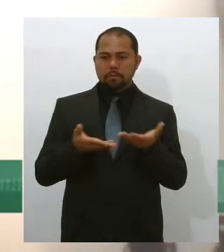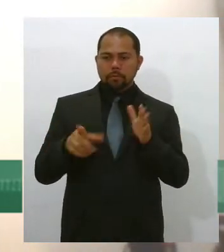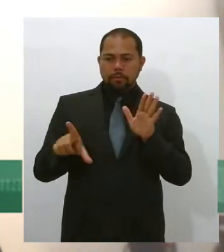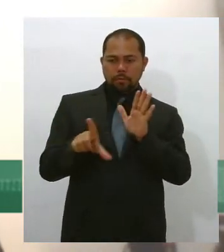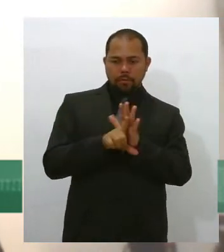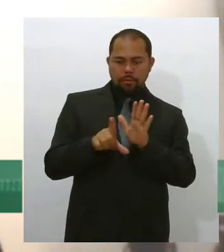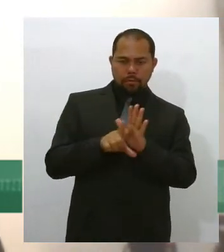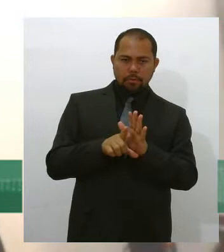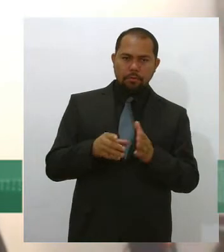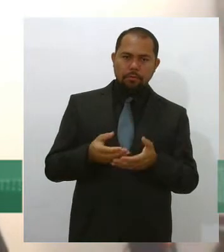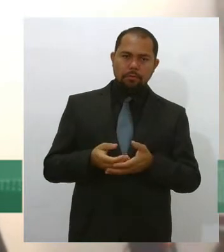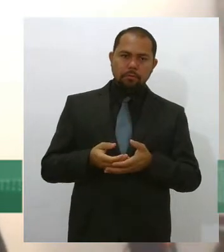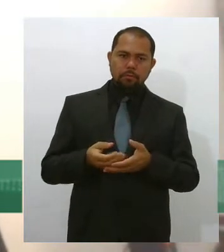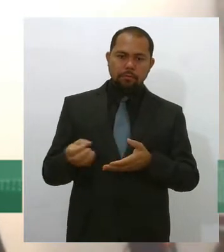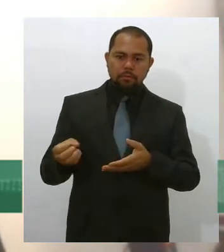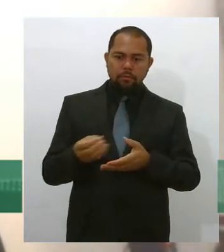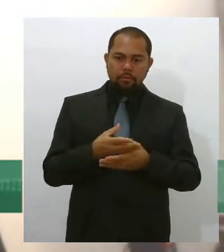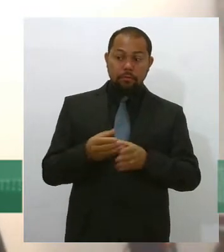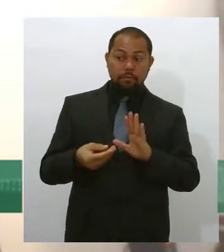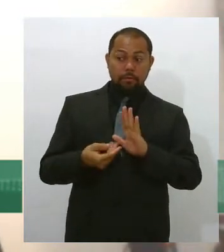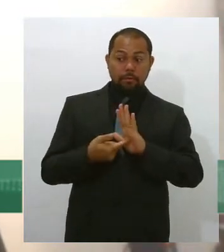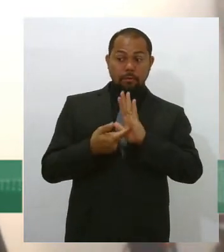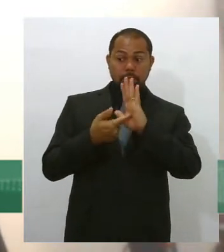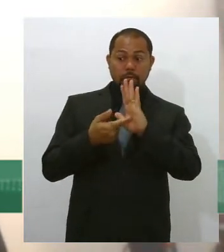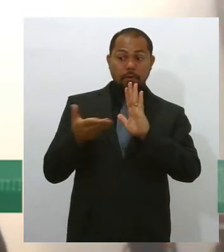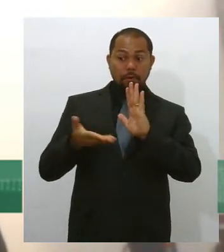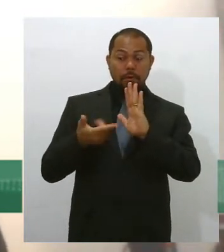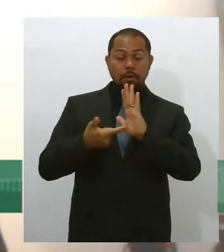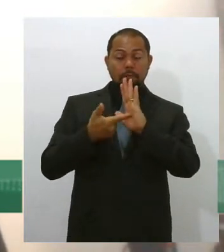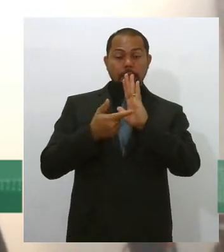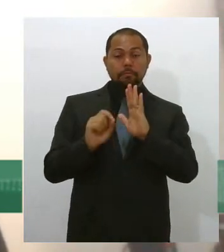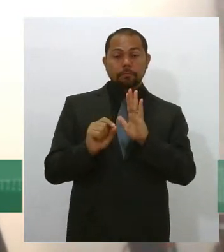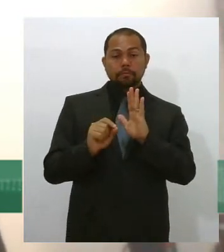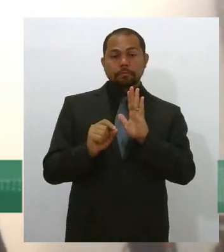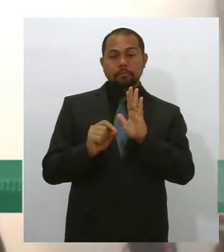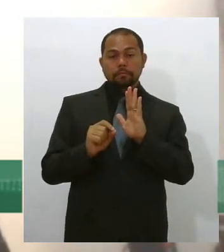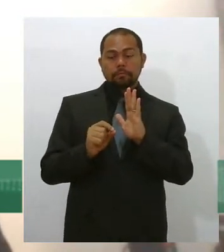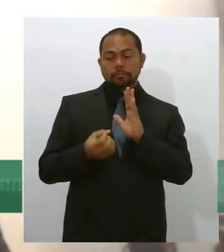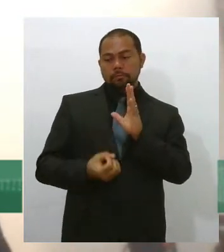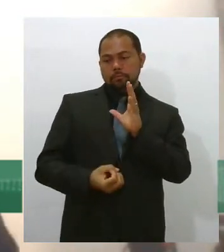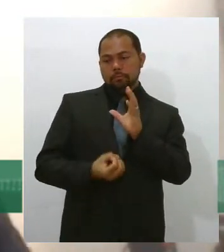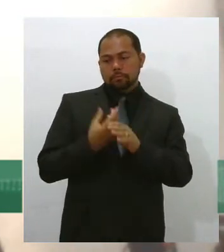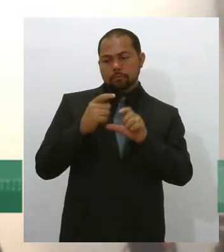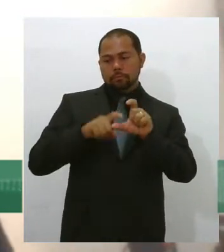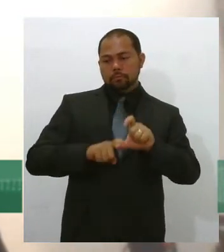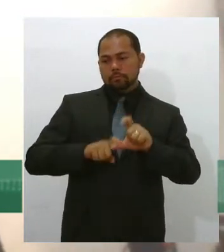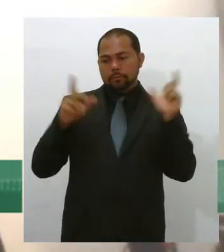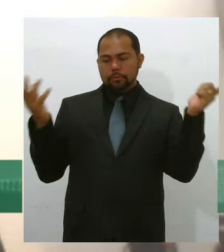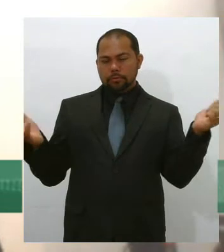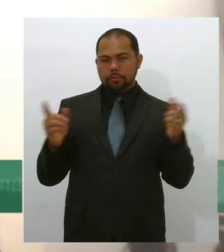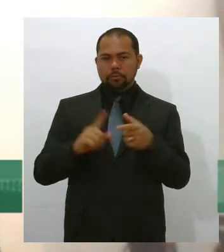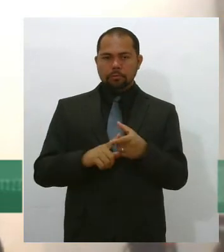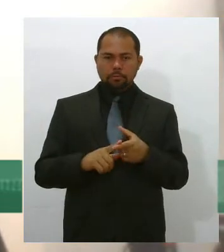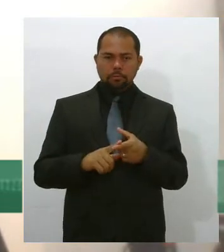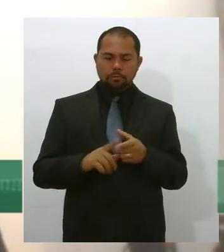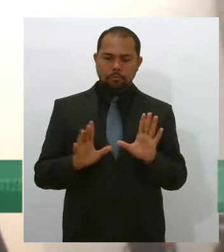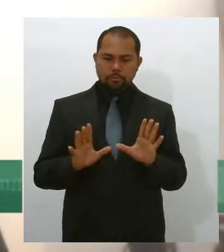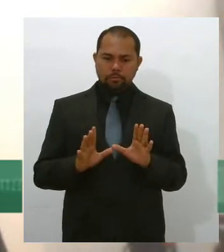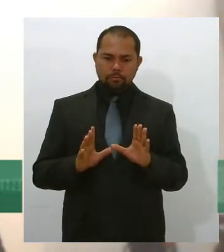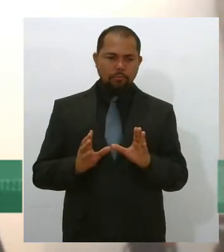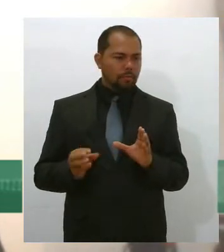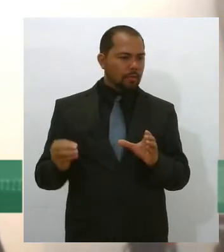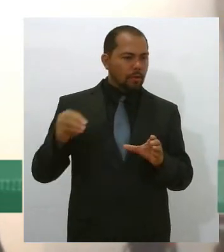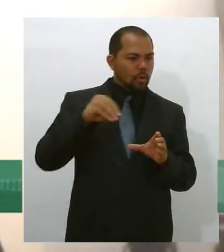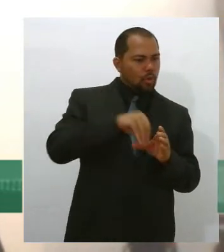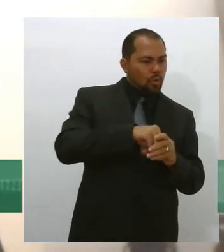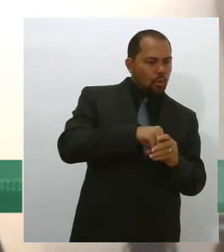ela ela coloca e as Produções Independentes não entram desse dentro desse